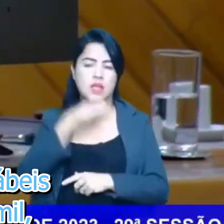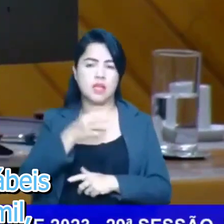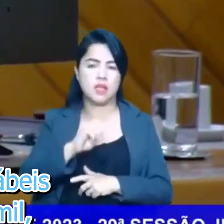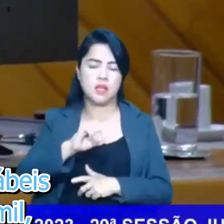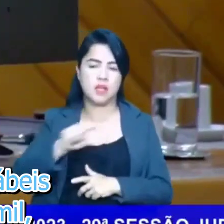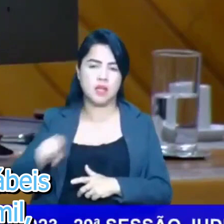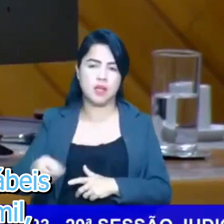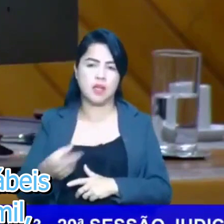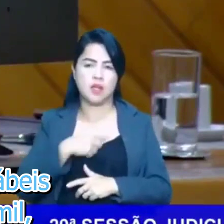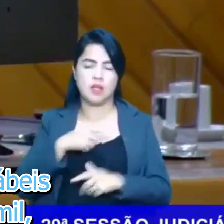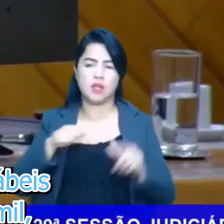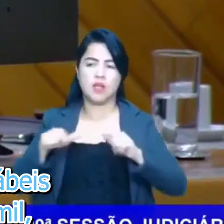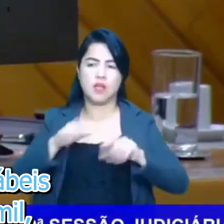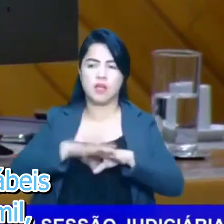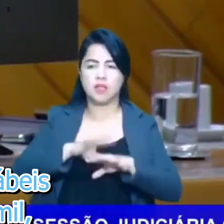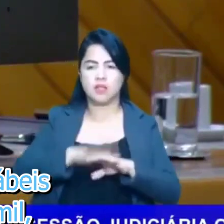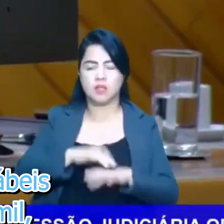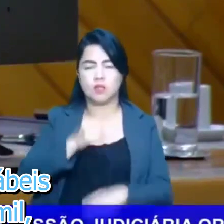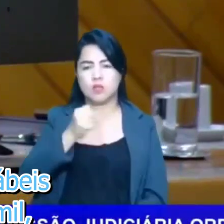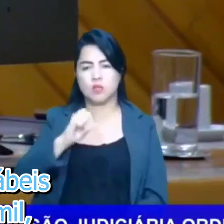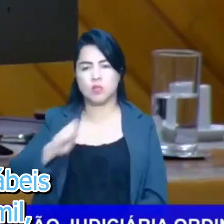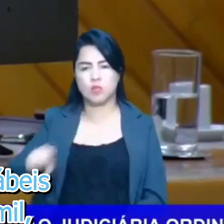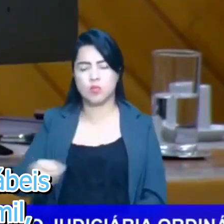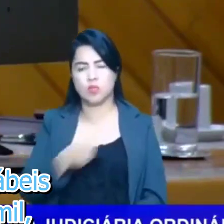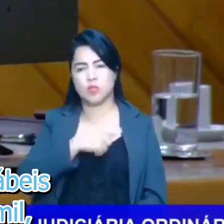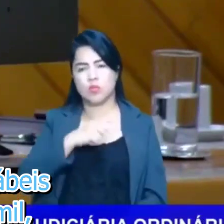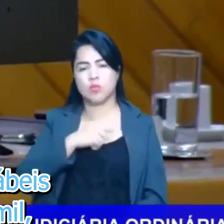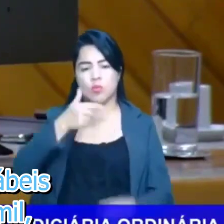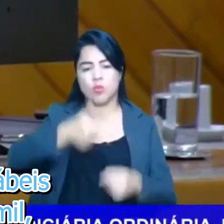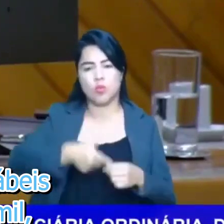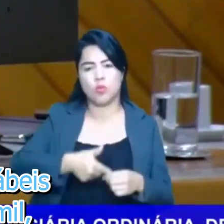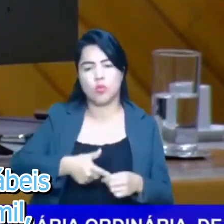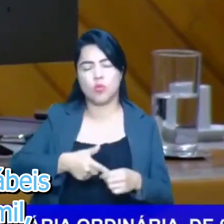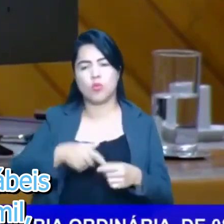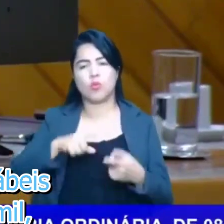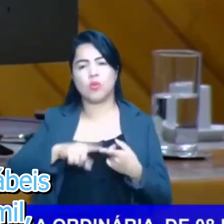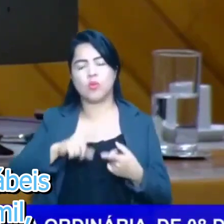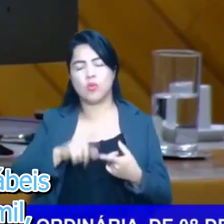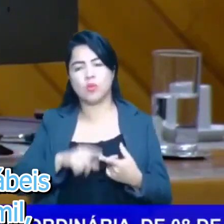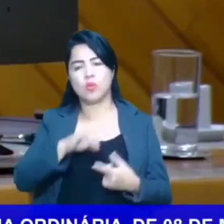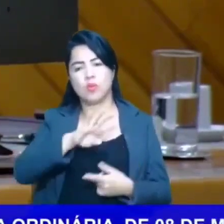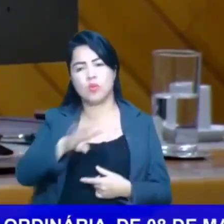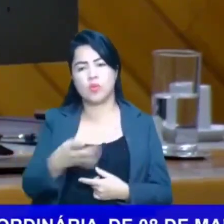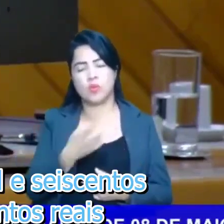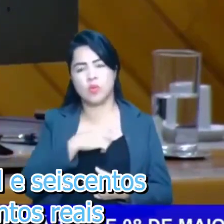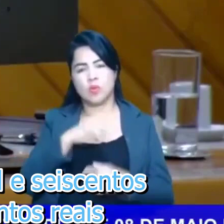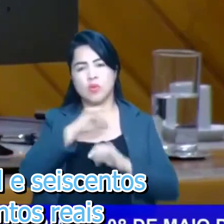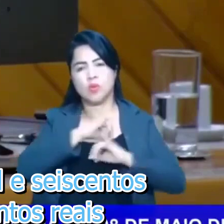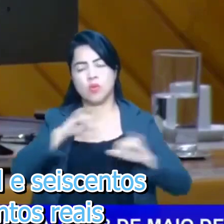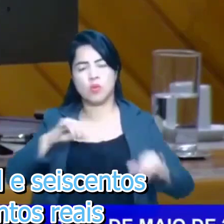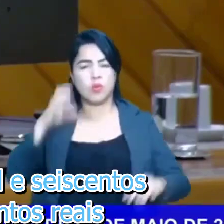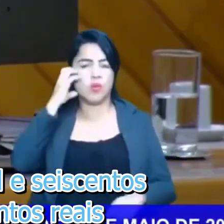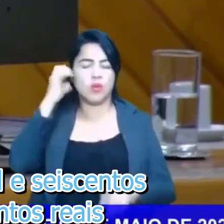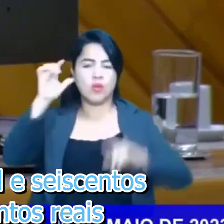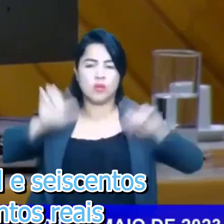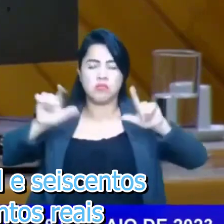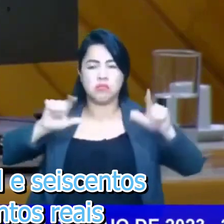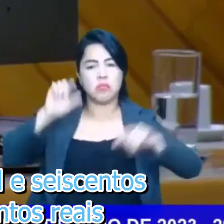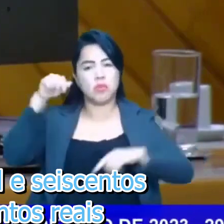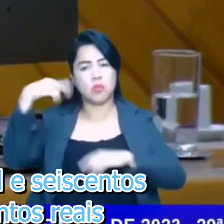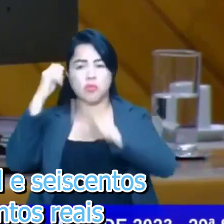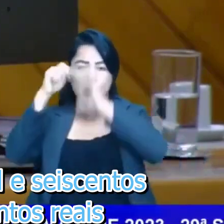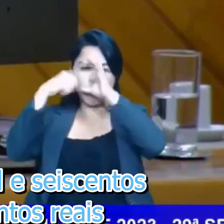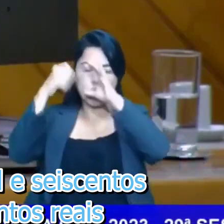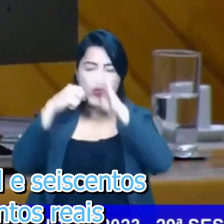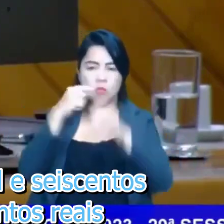30.000, serviços contábeis, R$ 8.000, combustível e lubrificantes, R$ 4.000, produção de programas de rádio, televisão ou vídeo, de